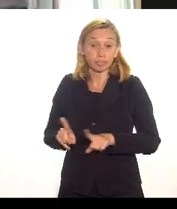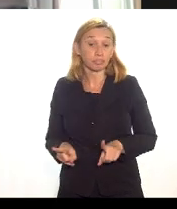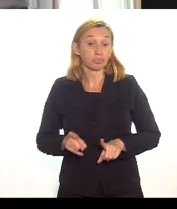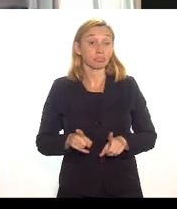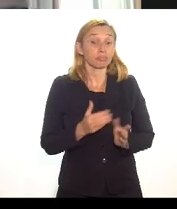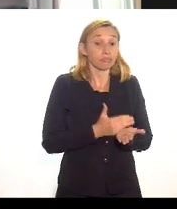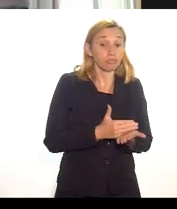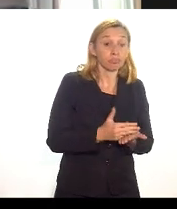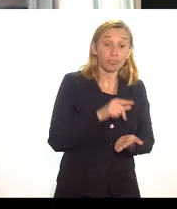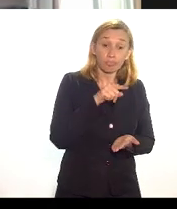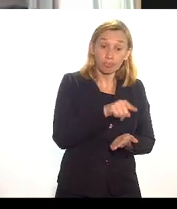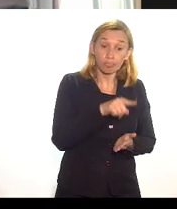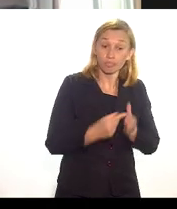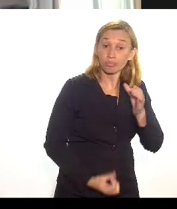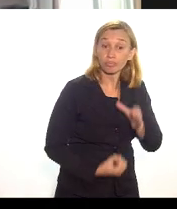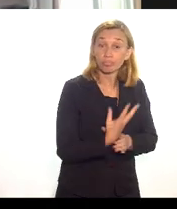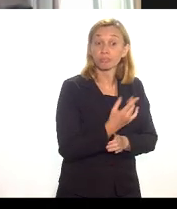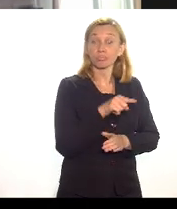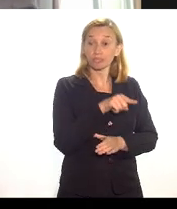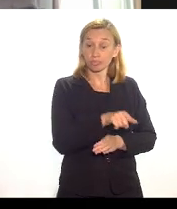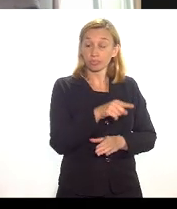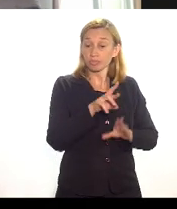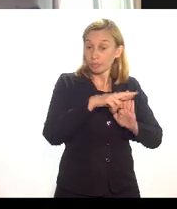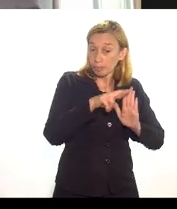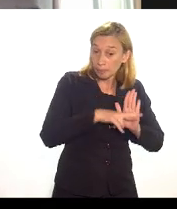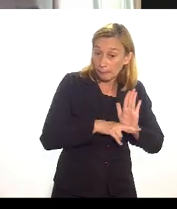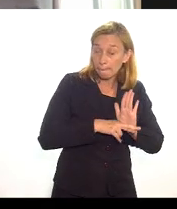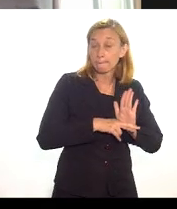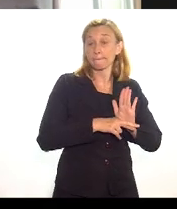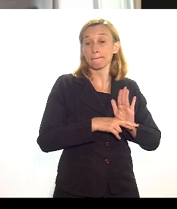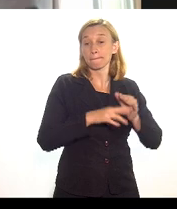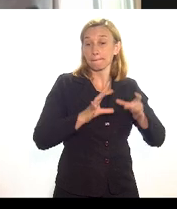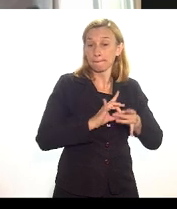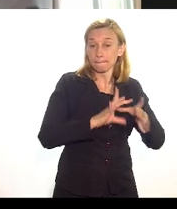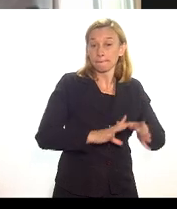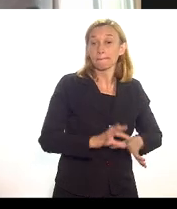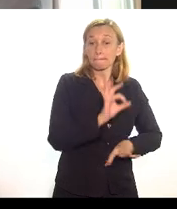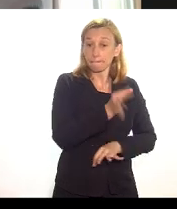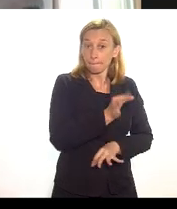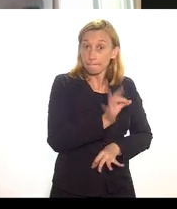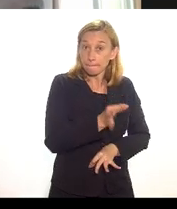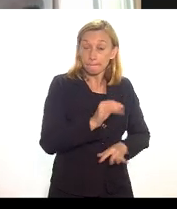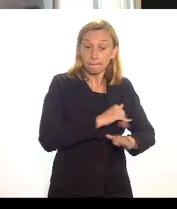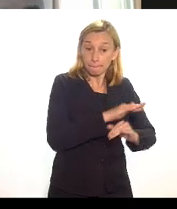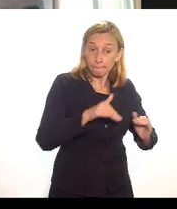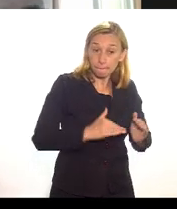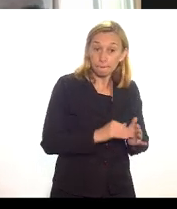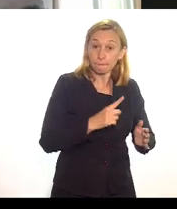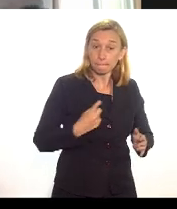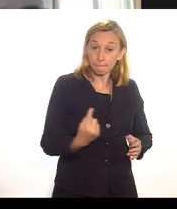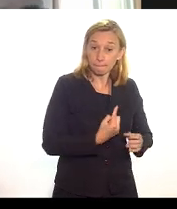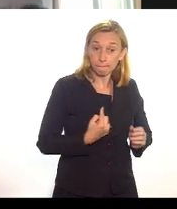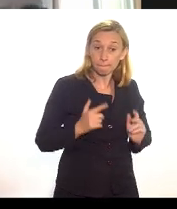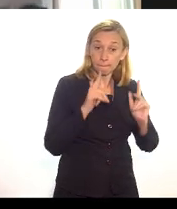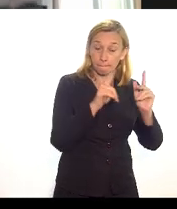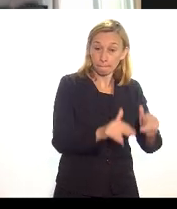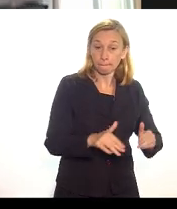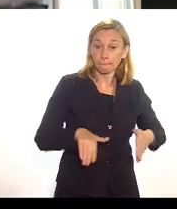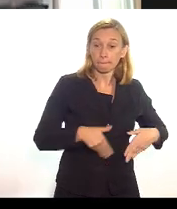partir da criação dessas regras que nos permitam ter certeza que todos nós estamos na mesma